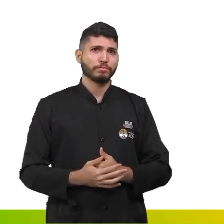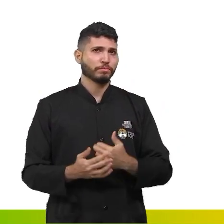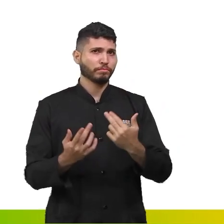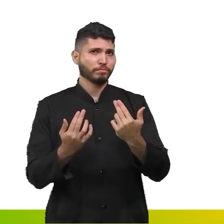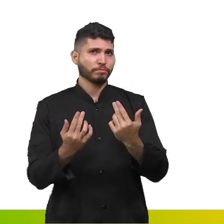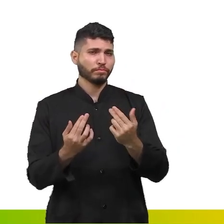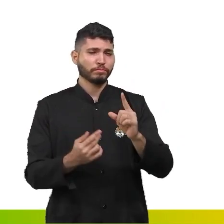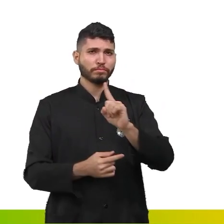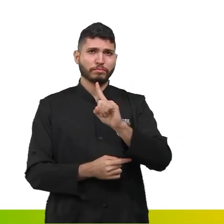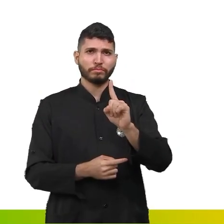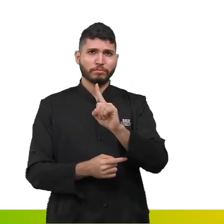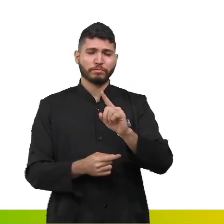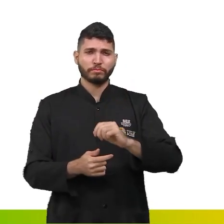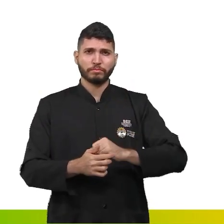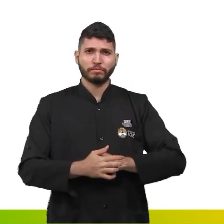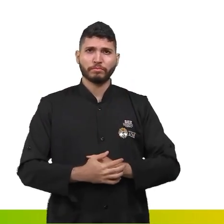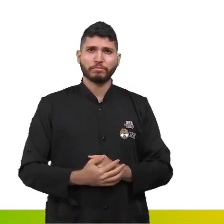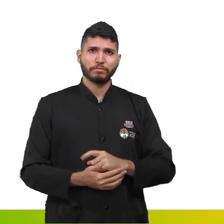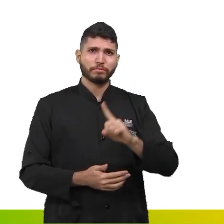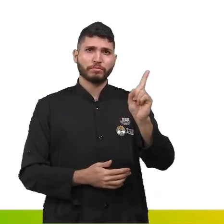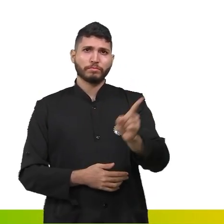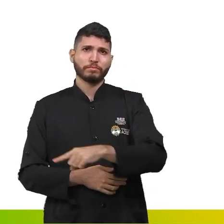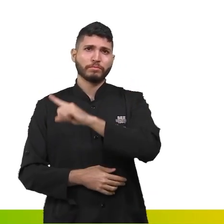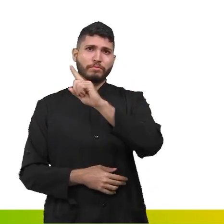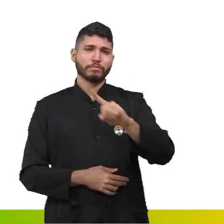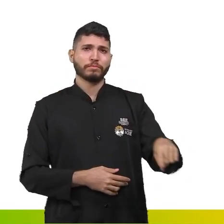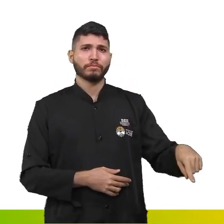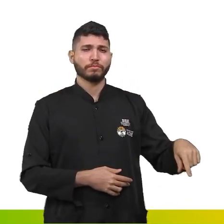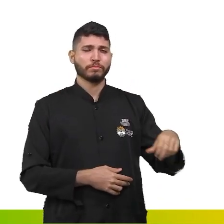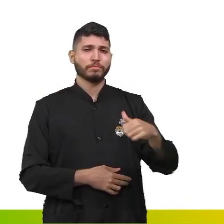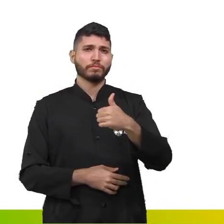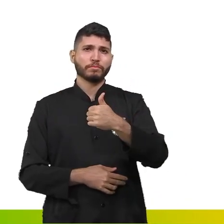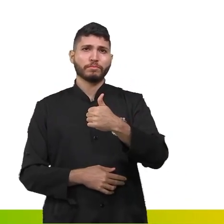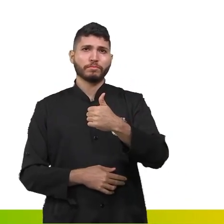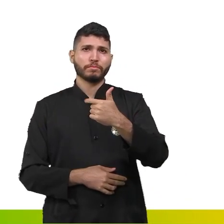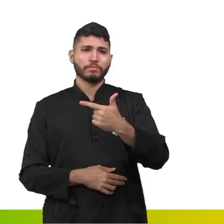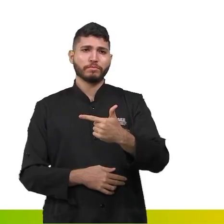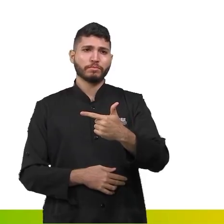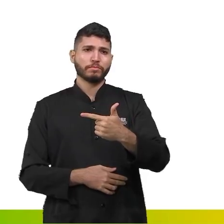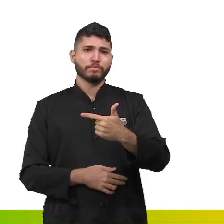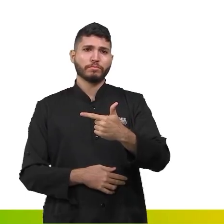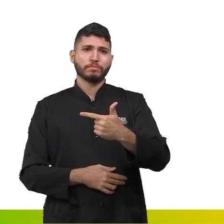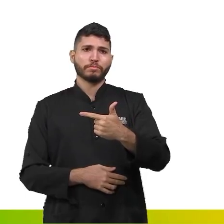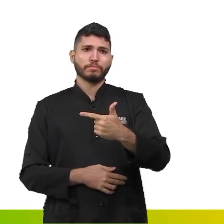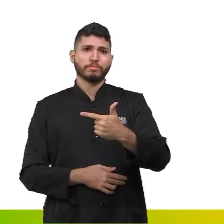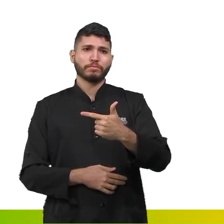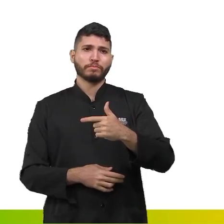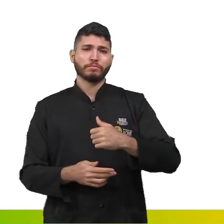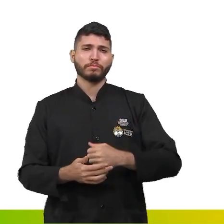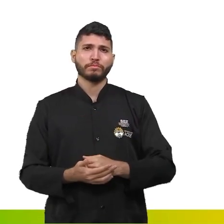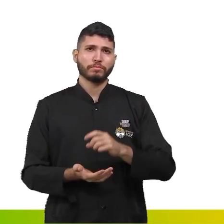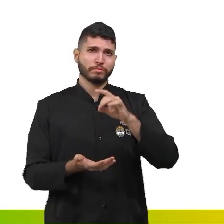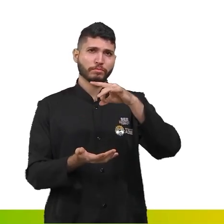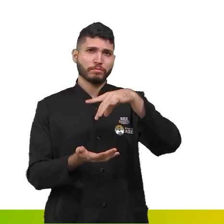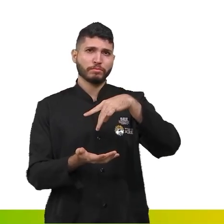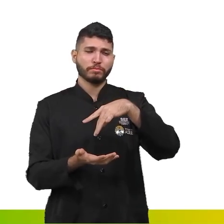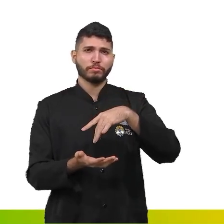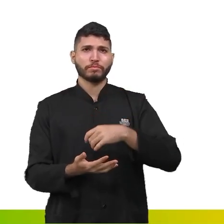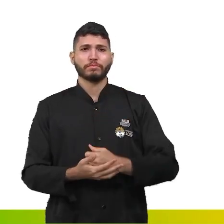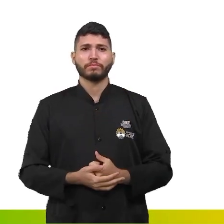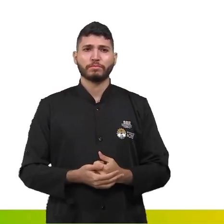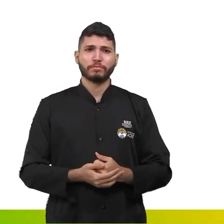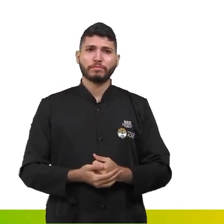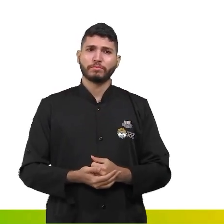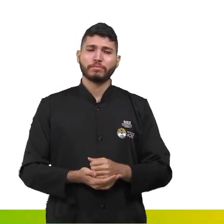congruentes. Já cancela 1 e 2 e 1 e 2 também, sobrando somente